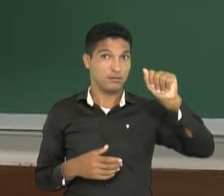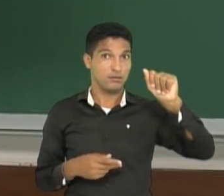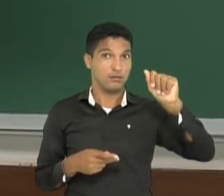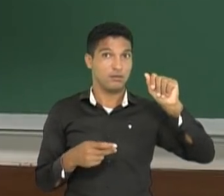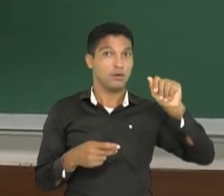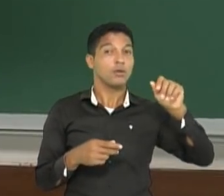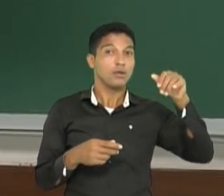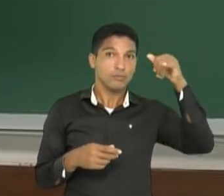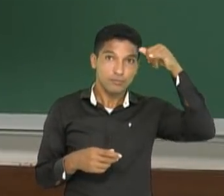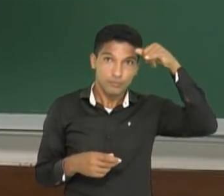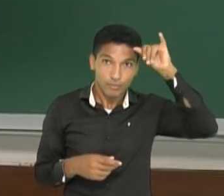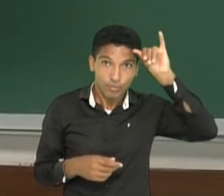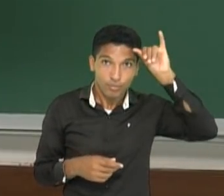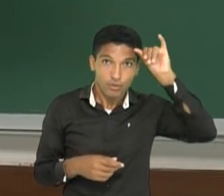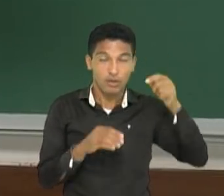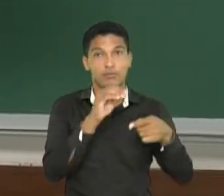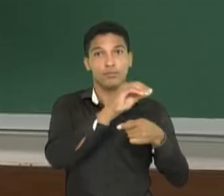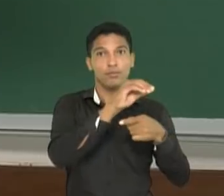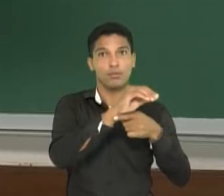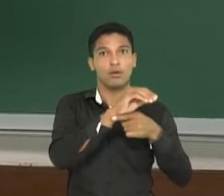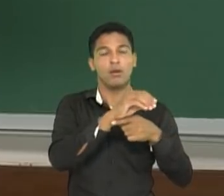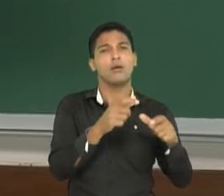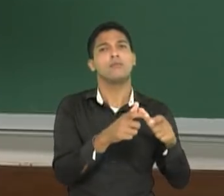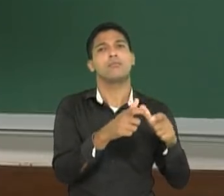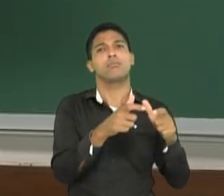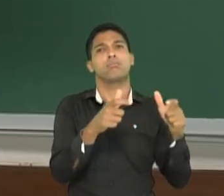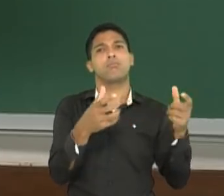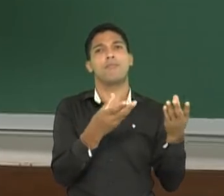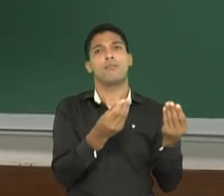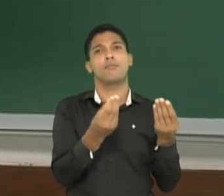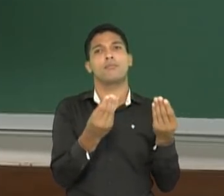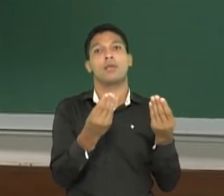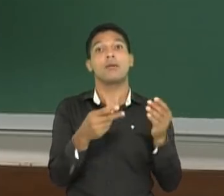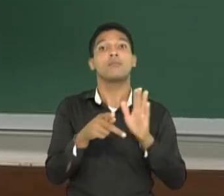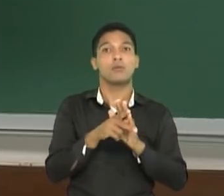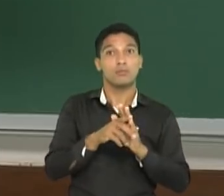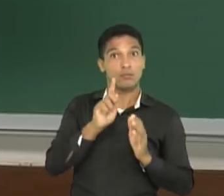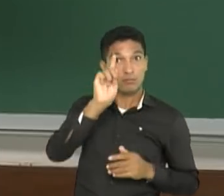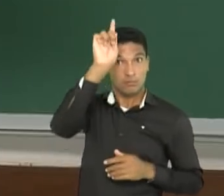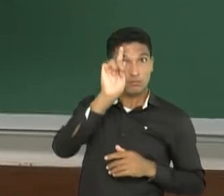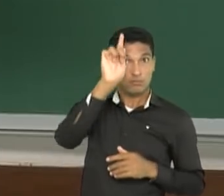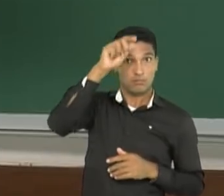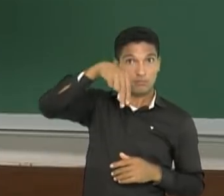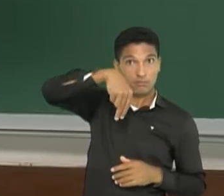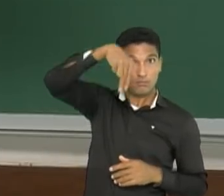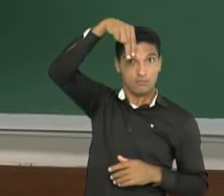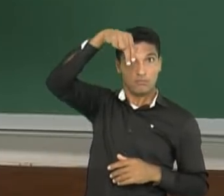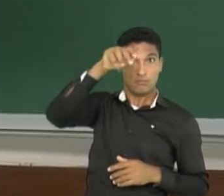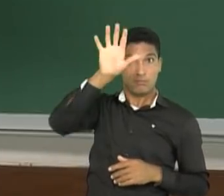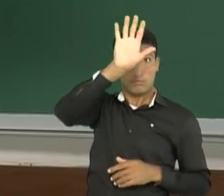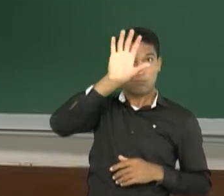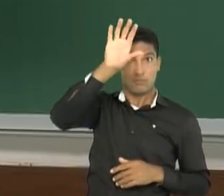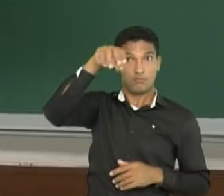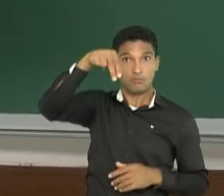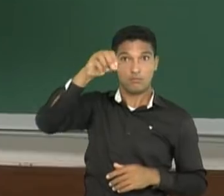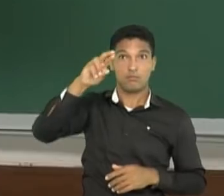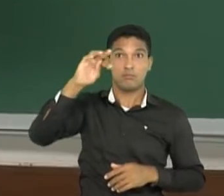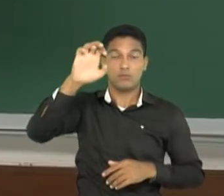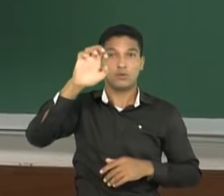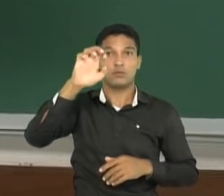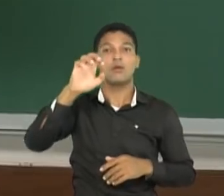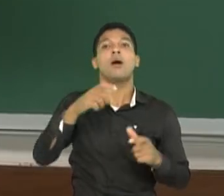pecuária cresceu nos últimos tempos na região norte, então se ampliaram também as áreas de criação de animais, e